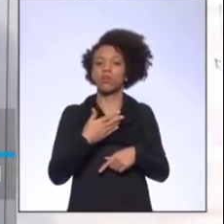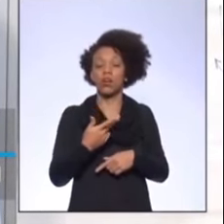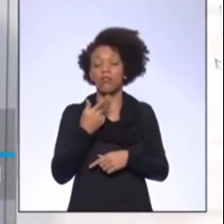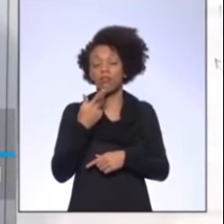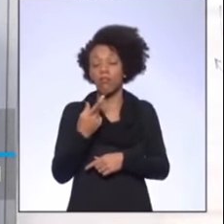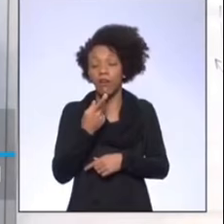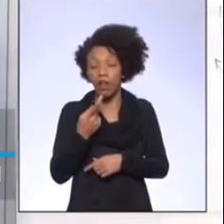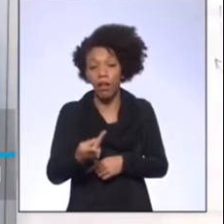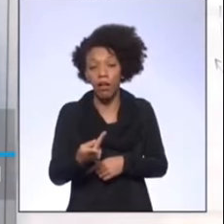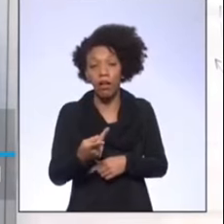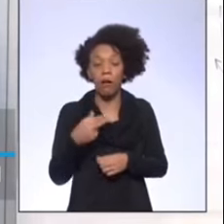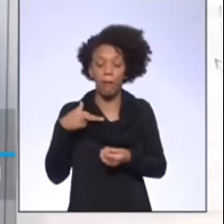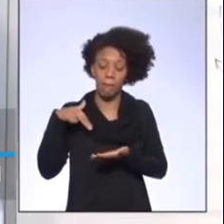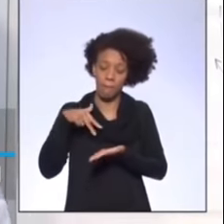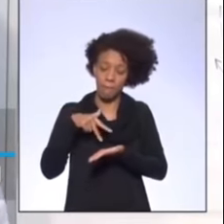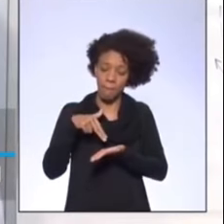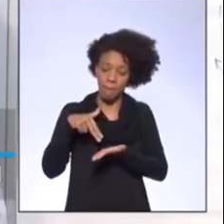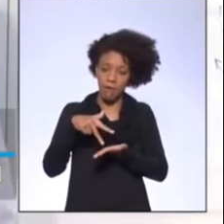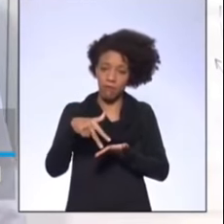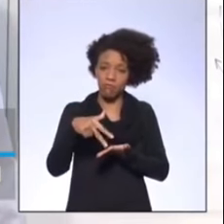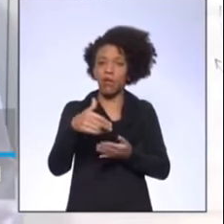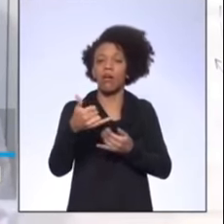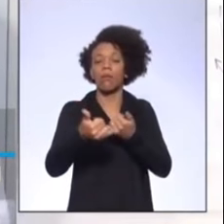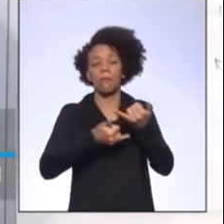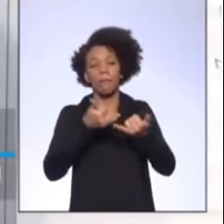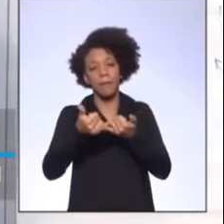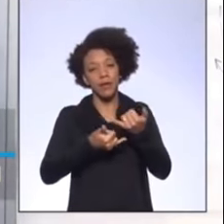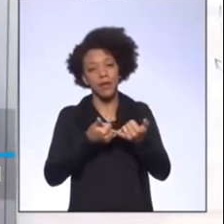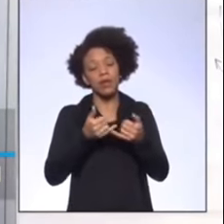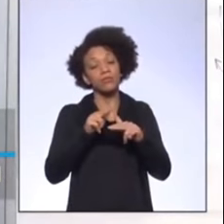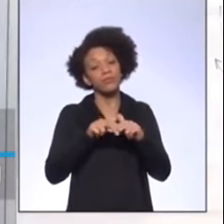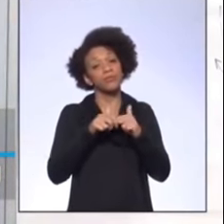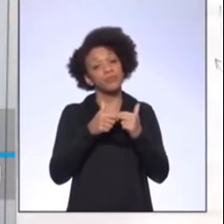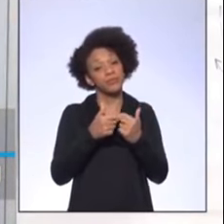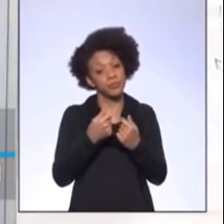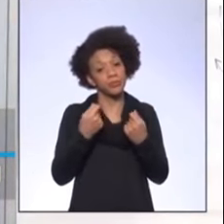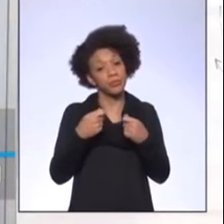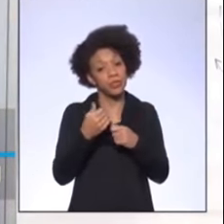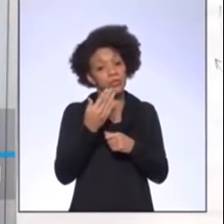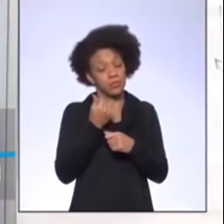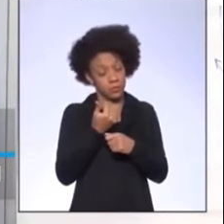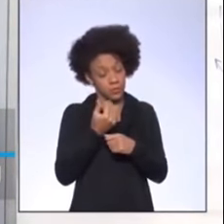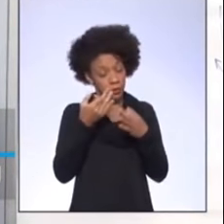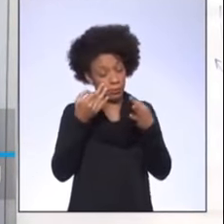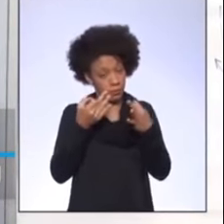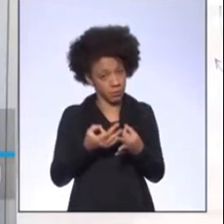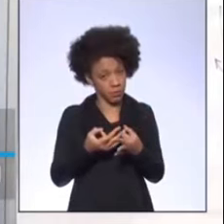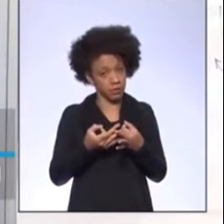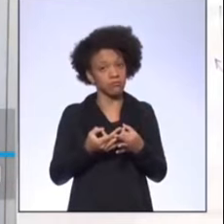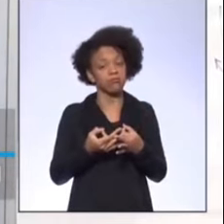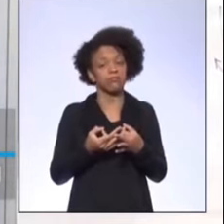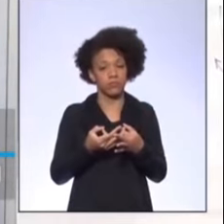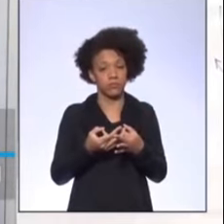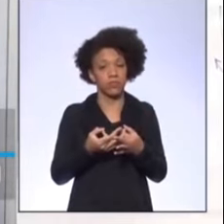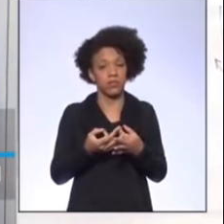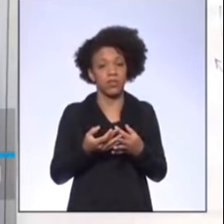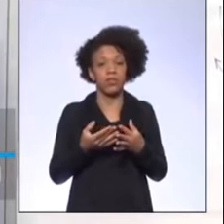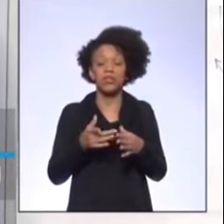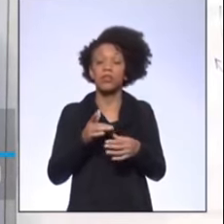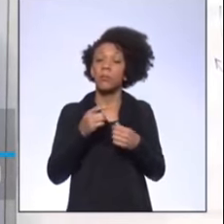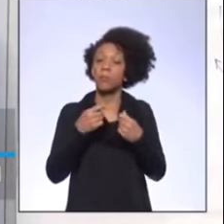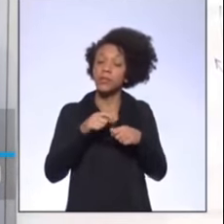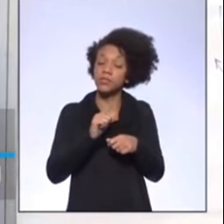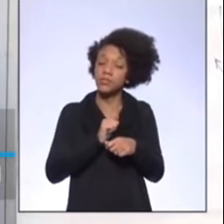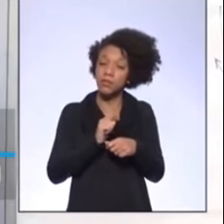falar, para andar, para brincar. Por isso que eu tenho que me alimentar bem, me alimentar corretamente e tenho que